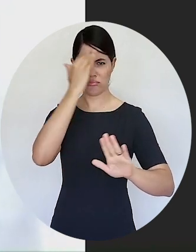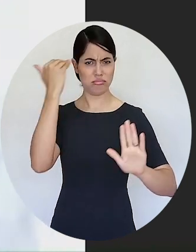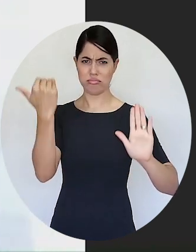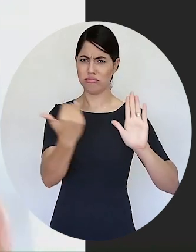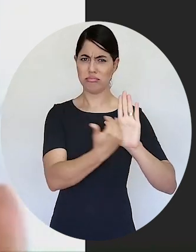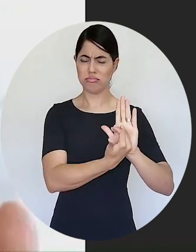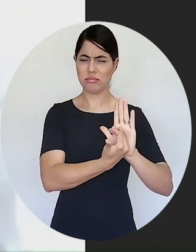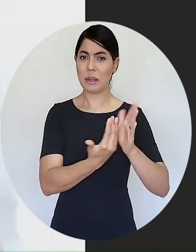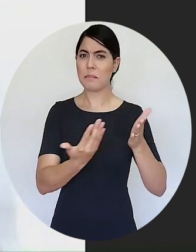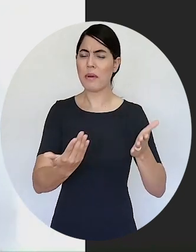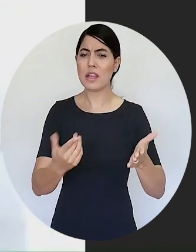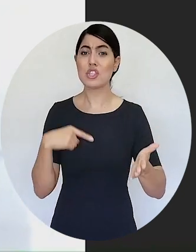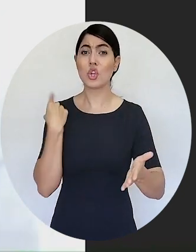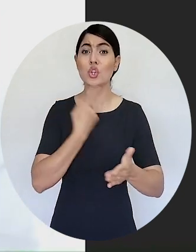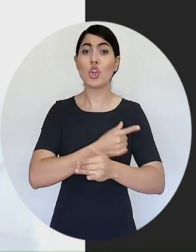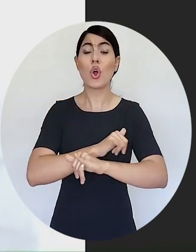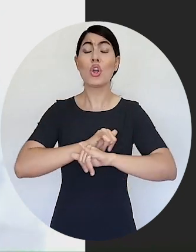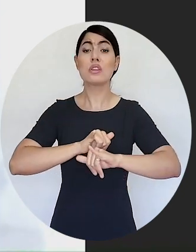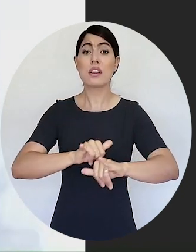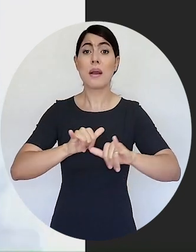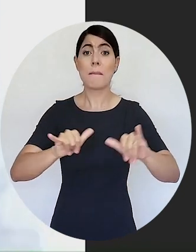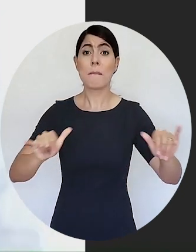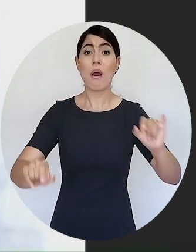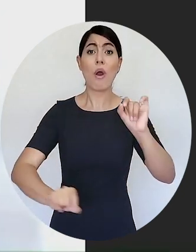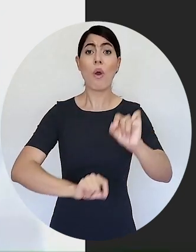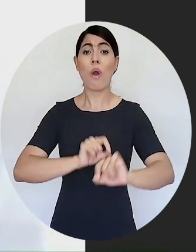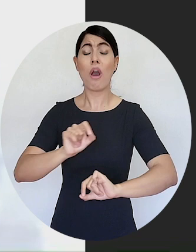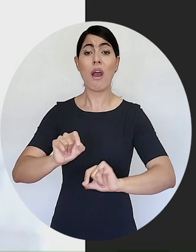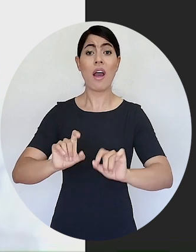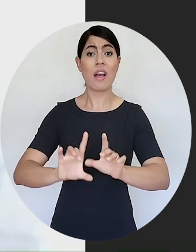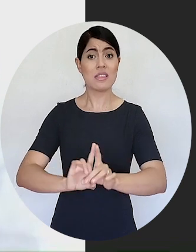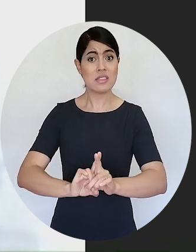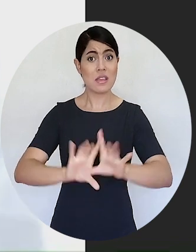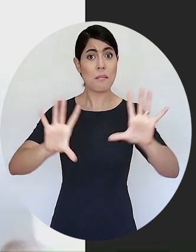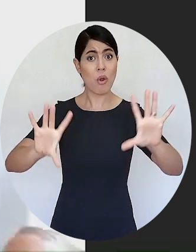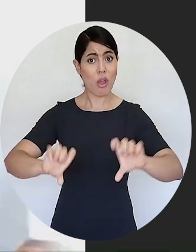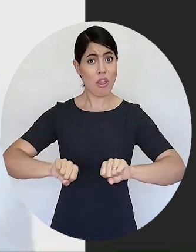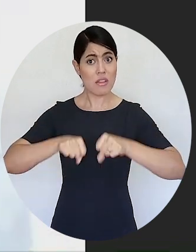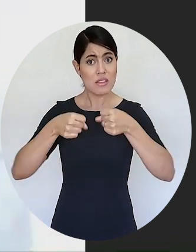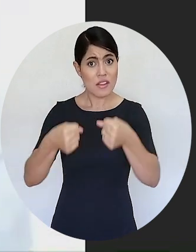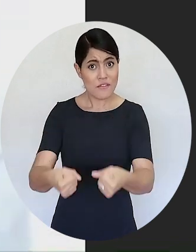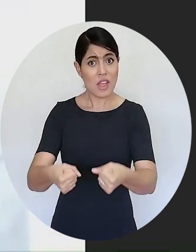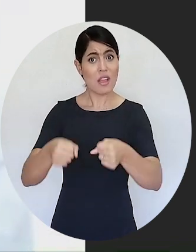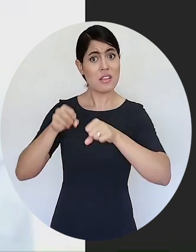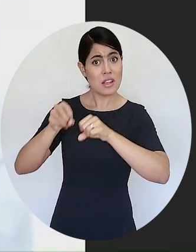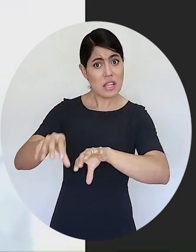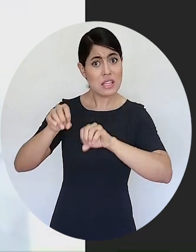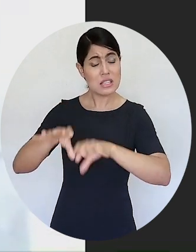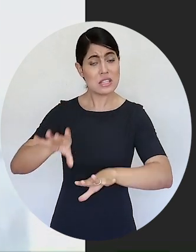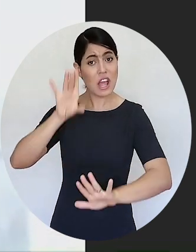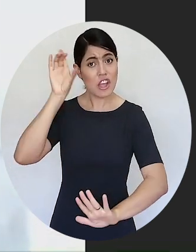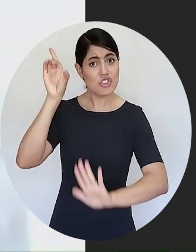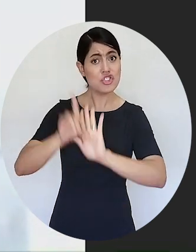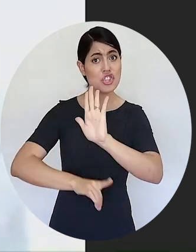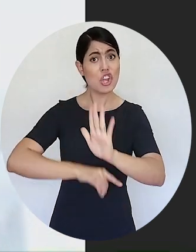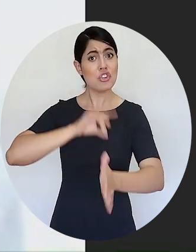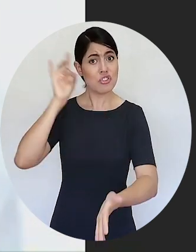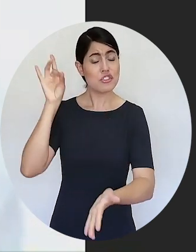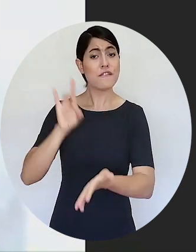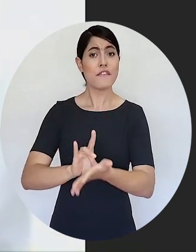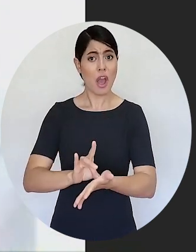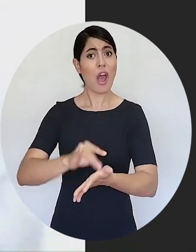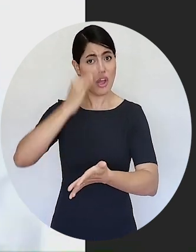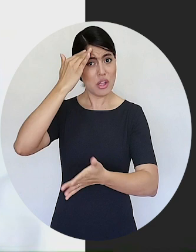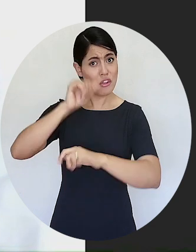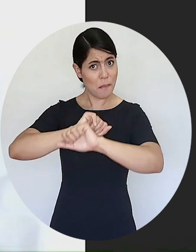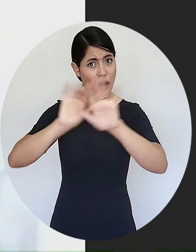É exatamente essa campanha de defesa, mas também de compreensão do que é o Estado Democrático de Direito,